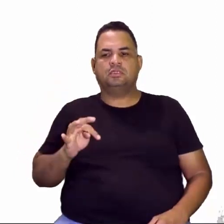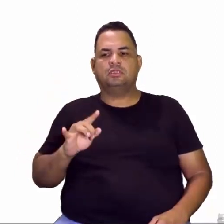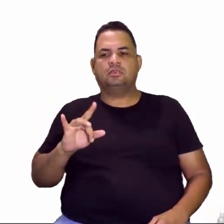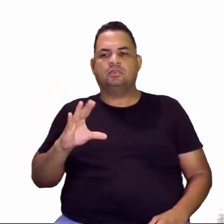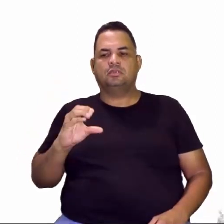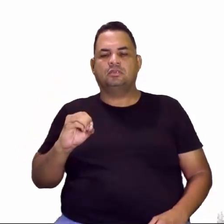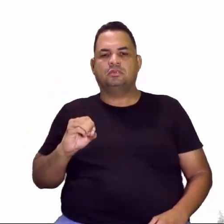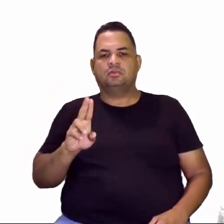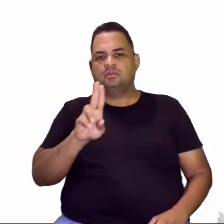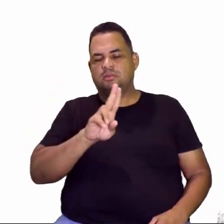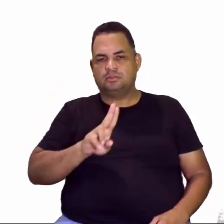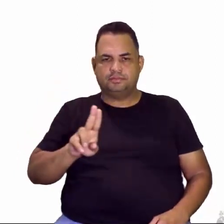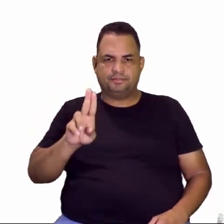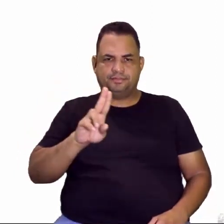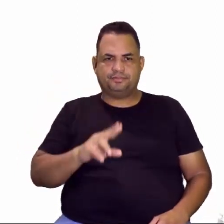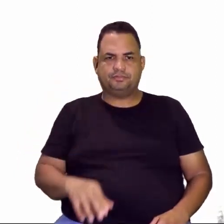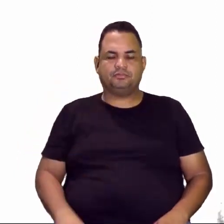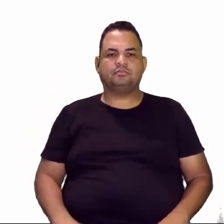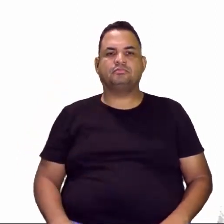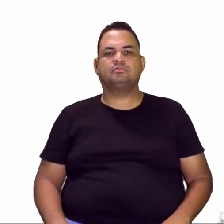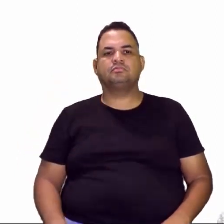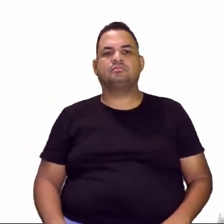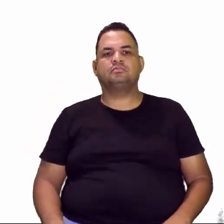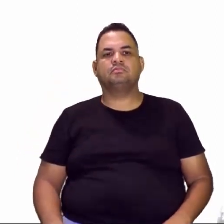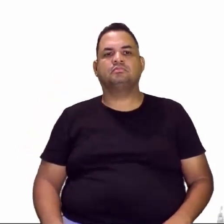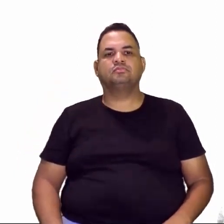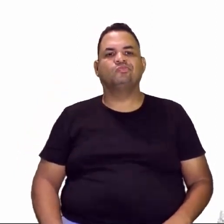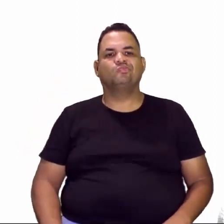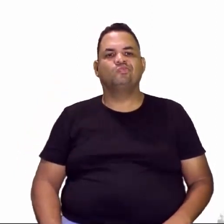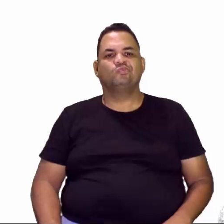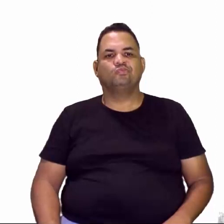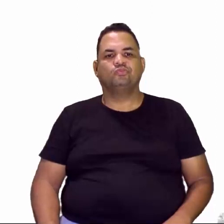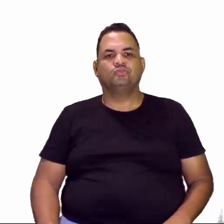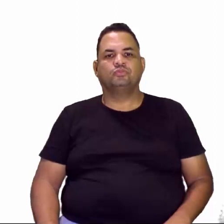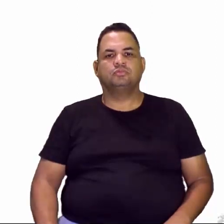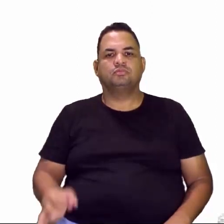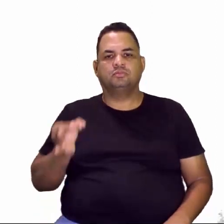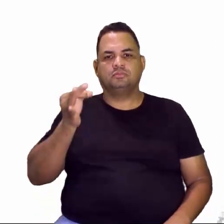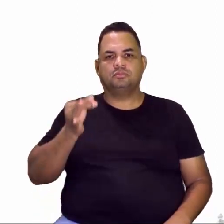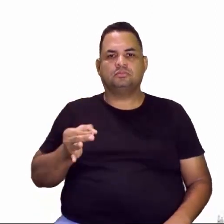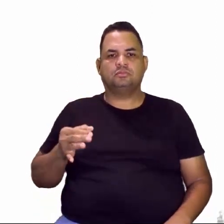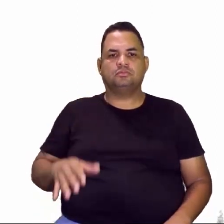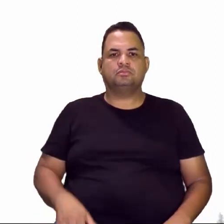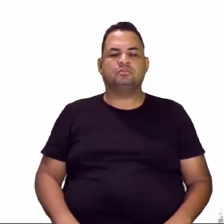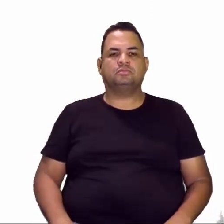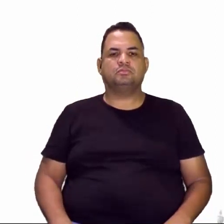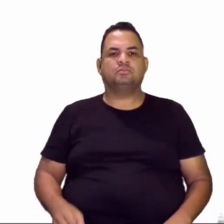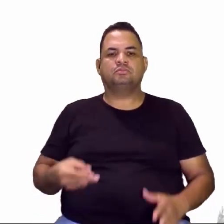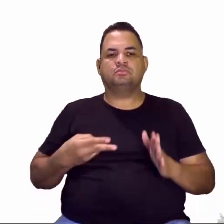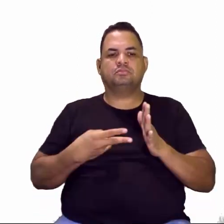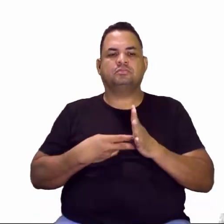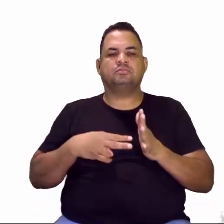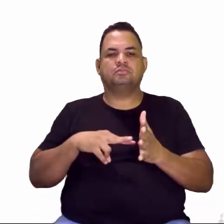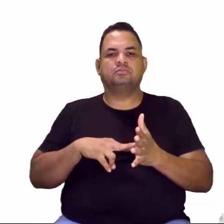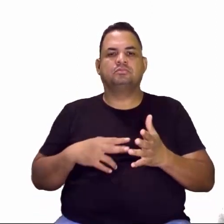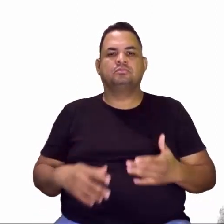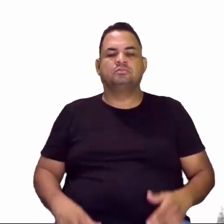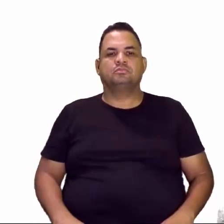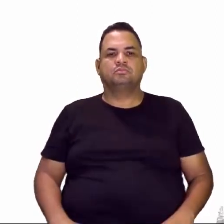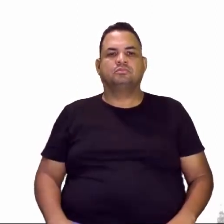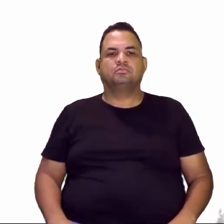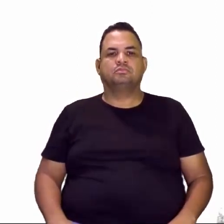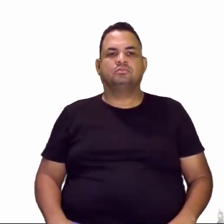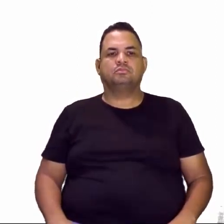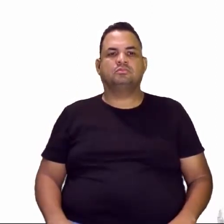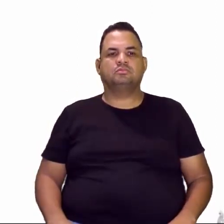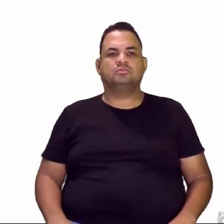fórmula. Ele utilizou 2 nitratos, certo? Então significa que